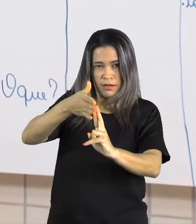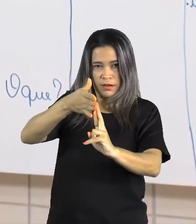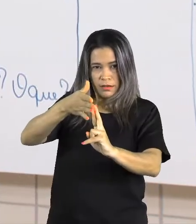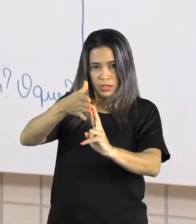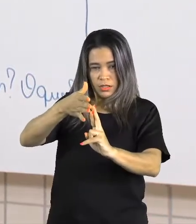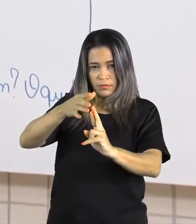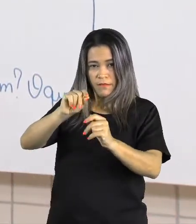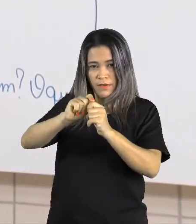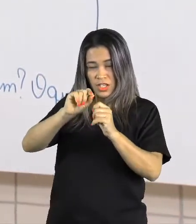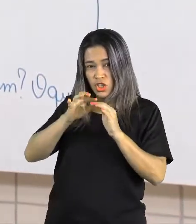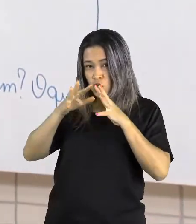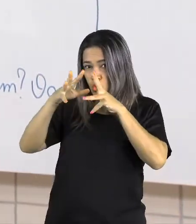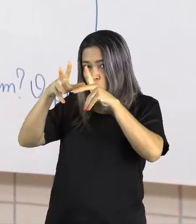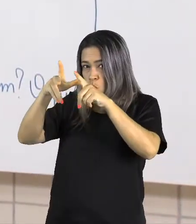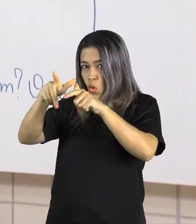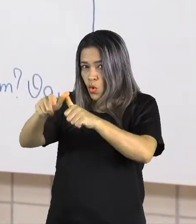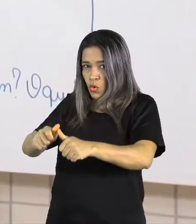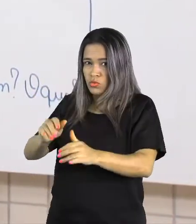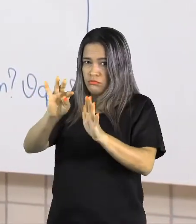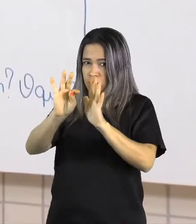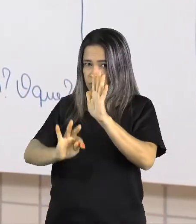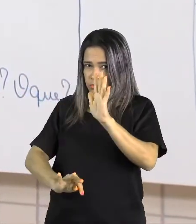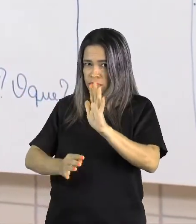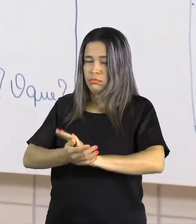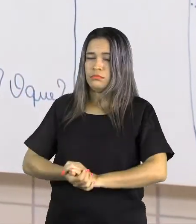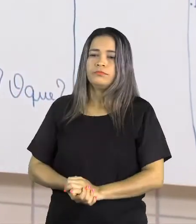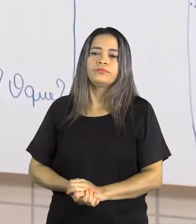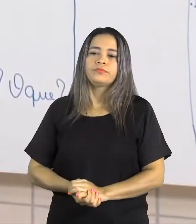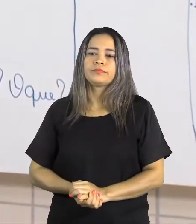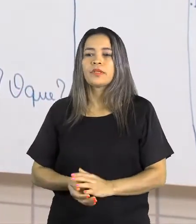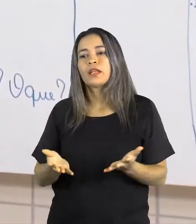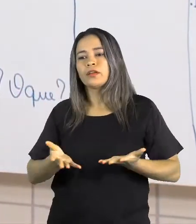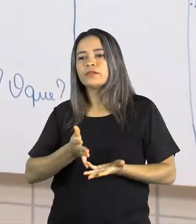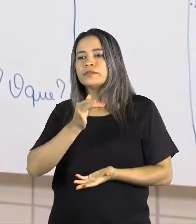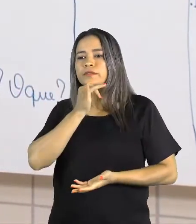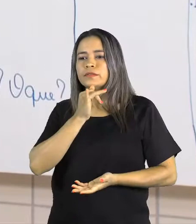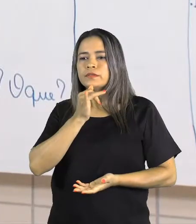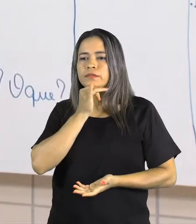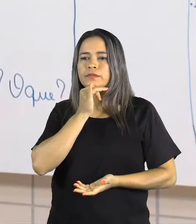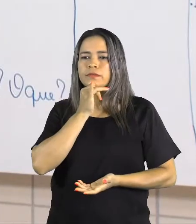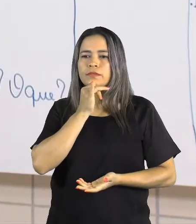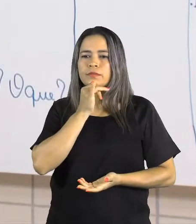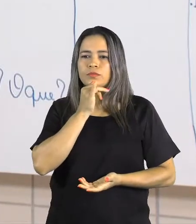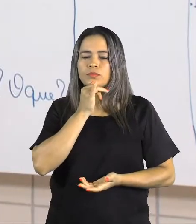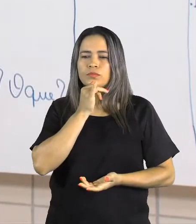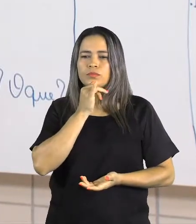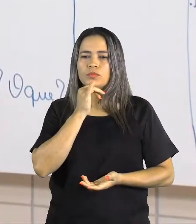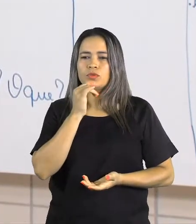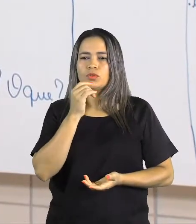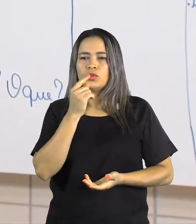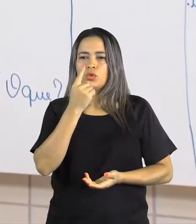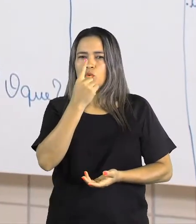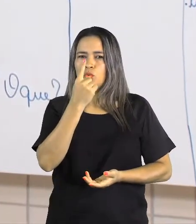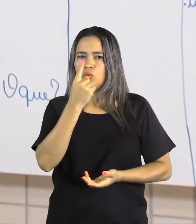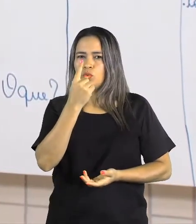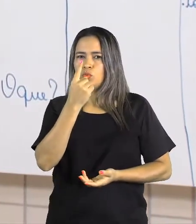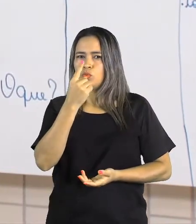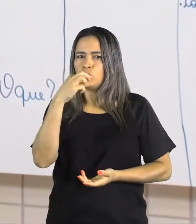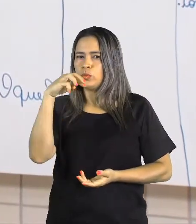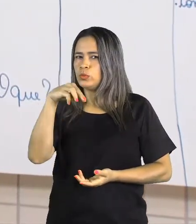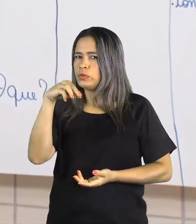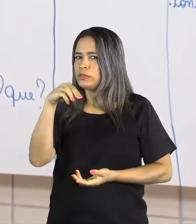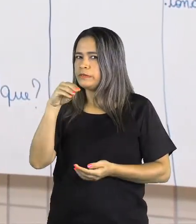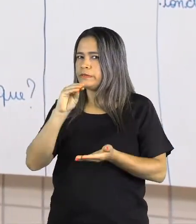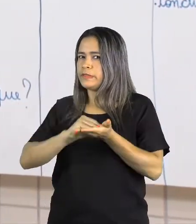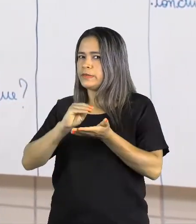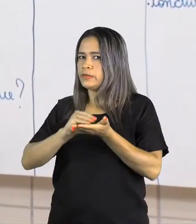certo? Então, agora, eu vou te dar um exemplo de Um minutinho, faltou a ficha técnica,